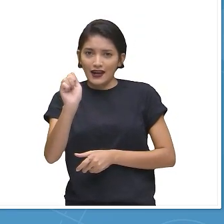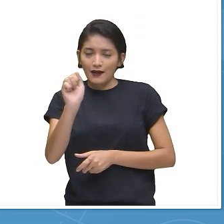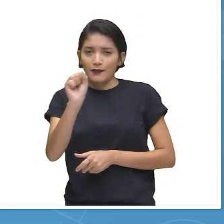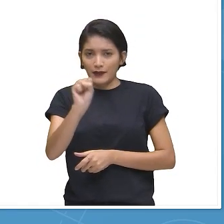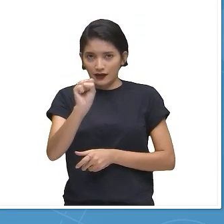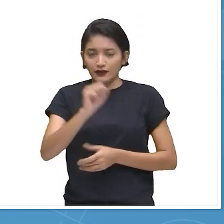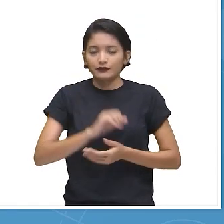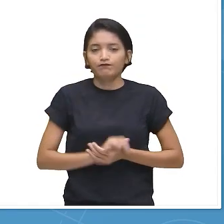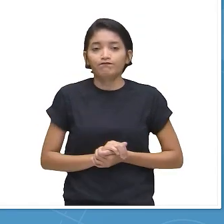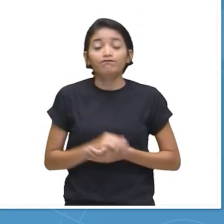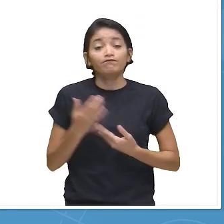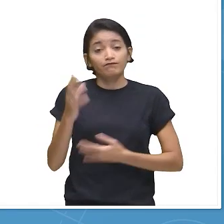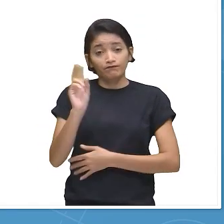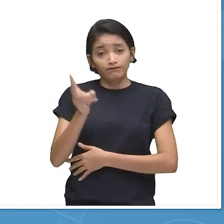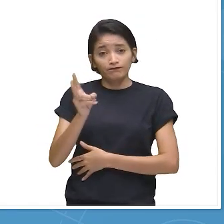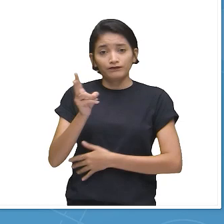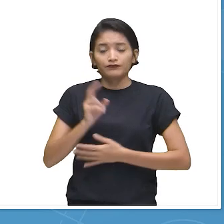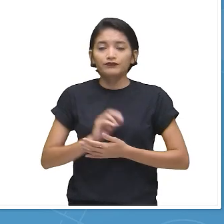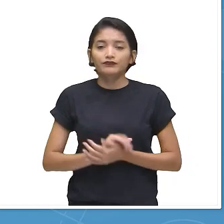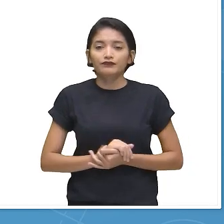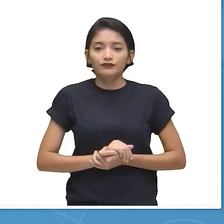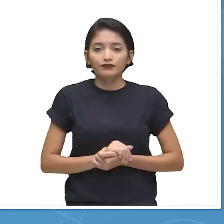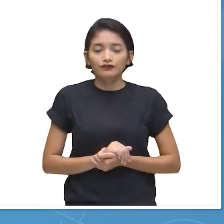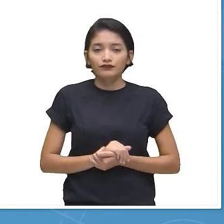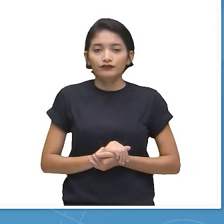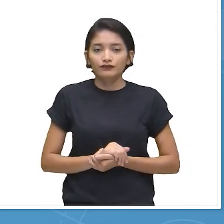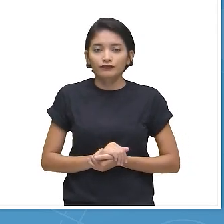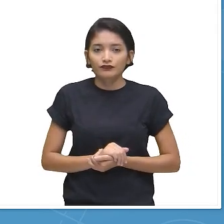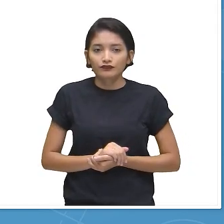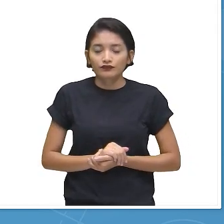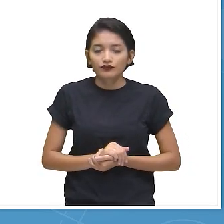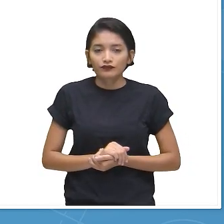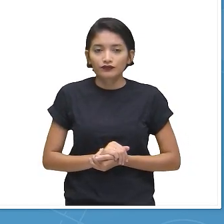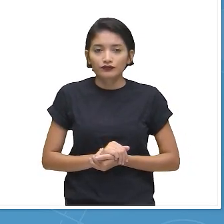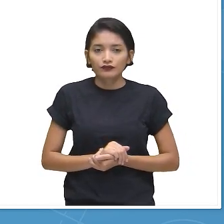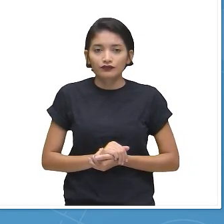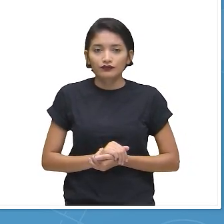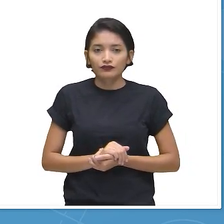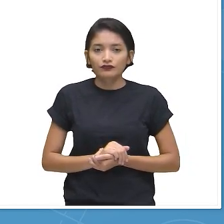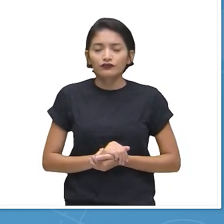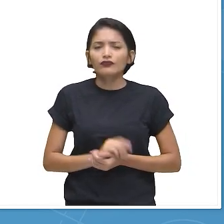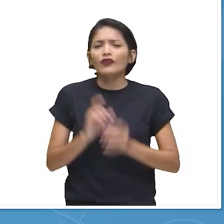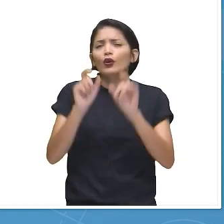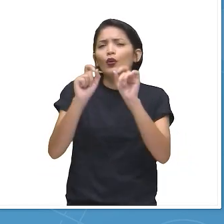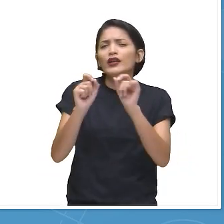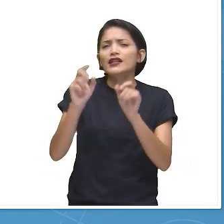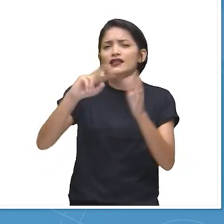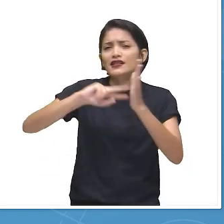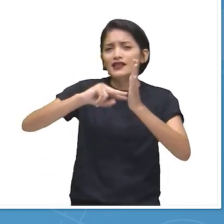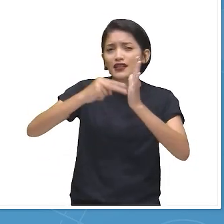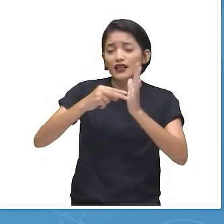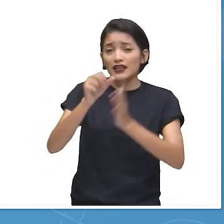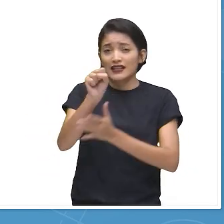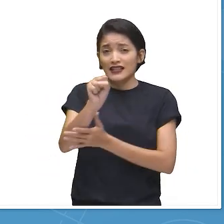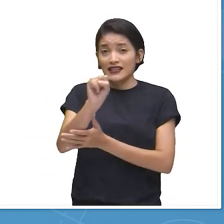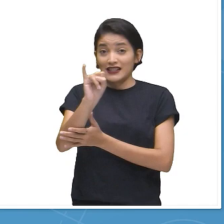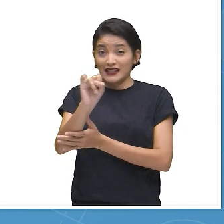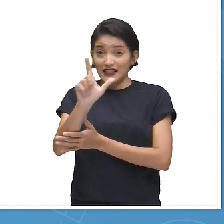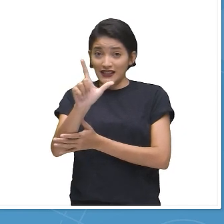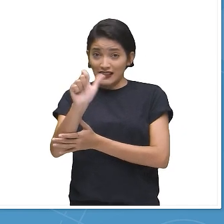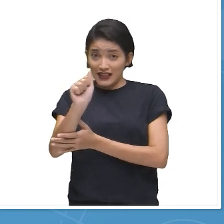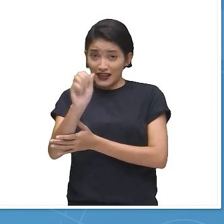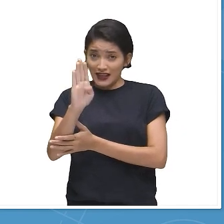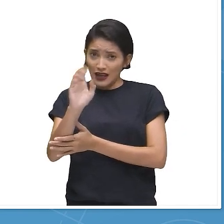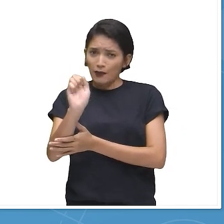Então, seguindo, vamos lá. Então, o que é a sílaba? Primeiro vamos entender o que